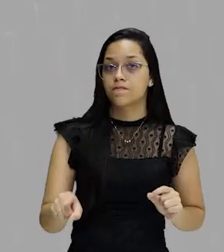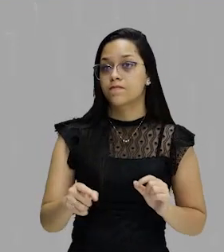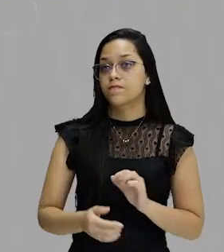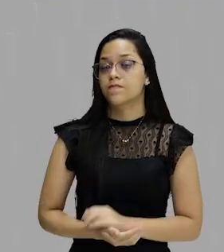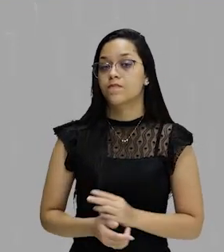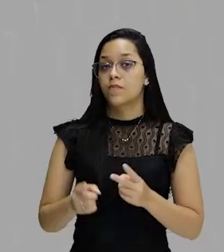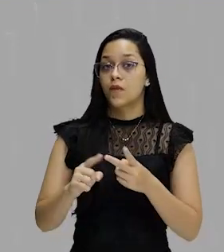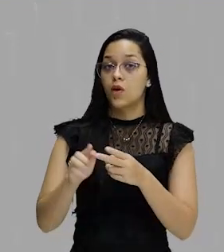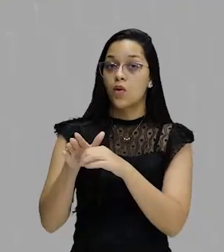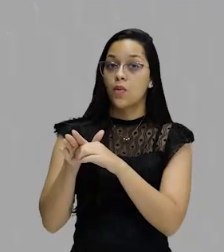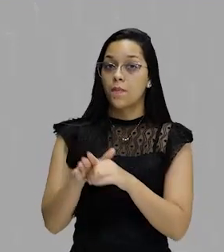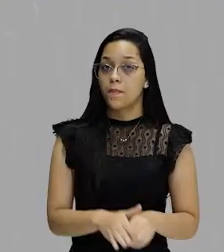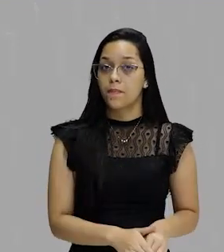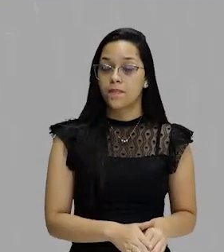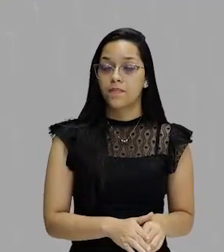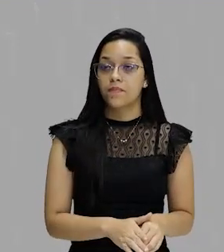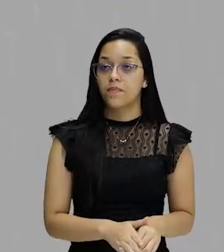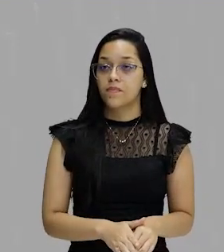ele oprime,